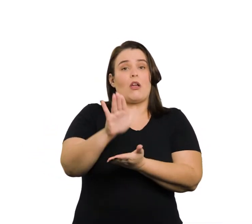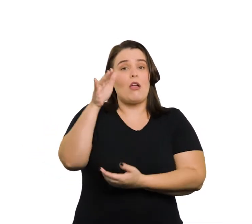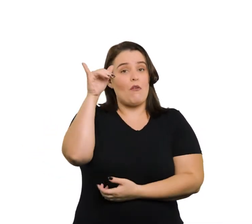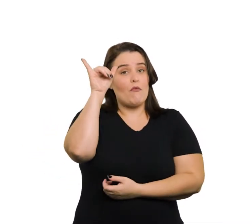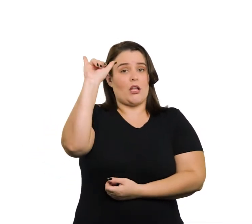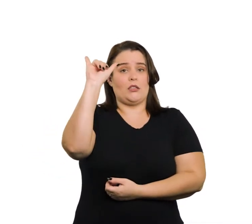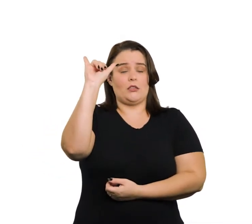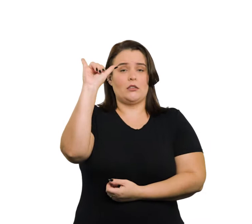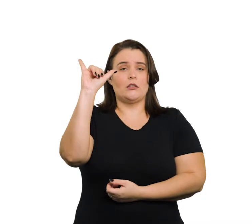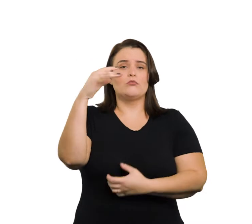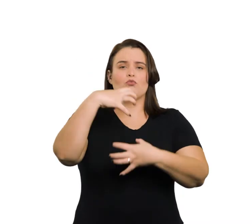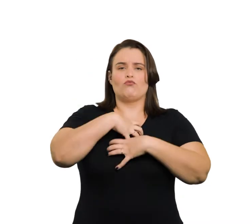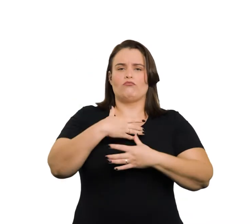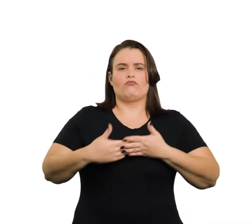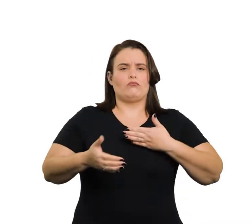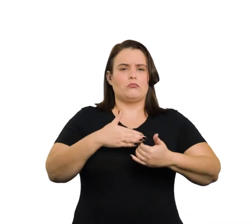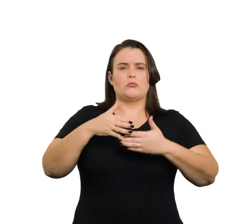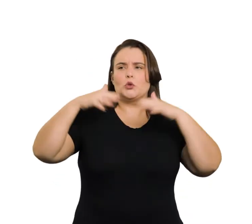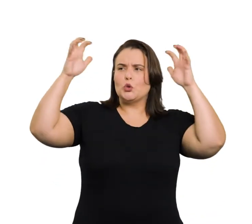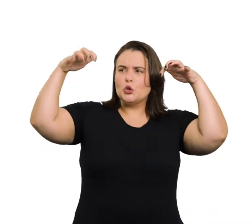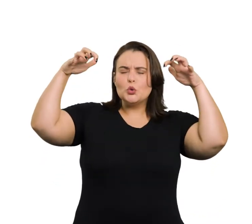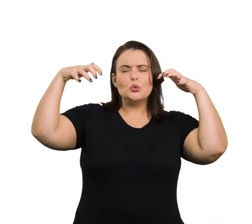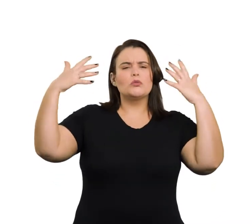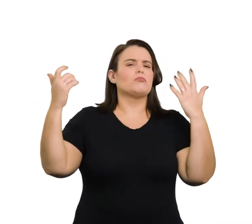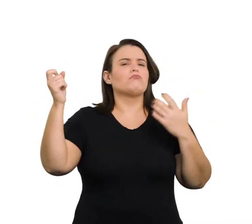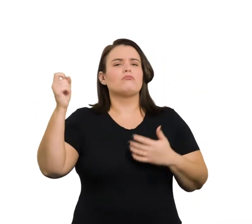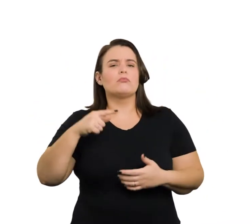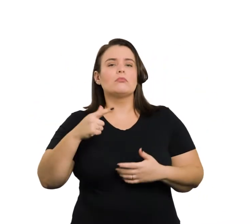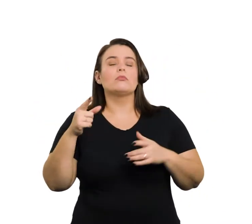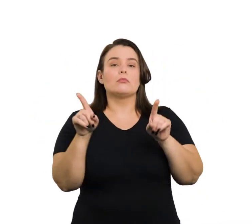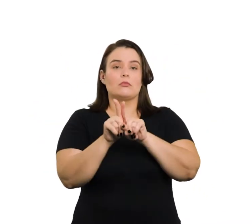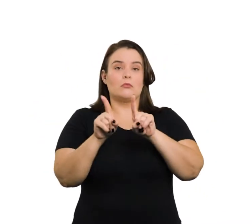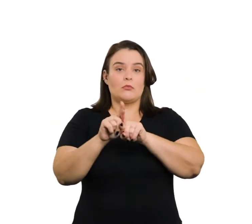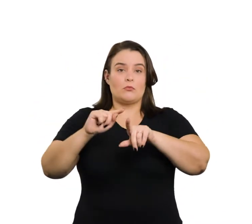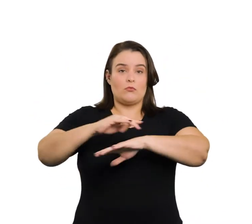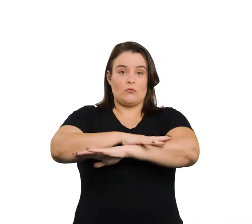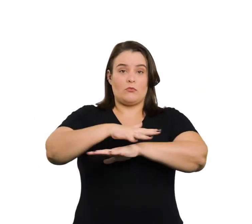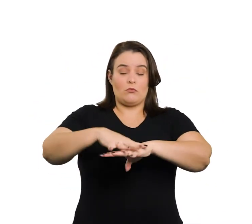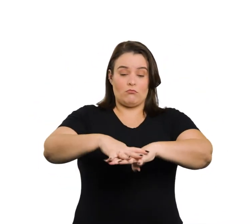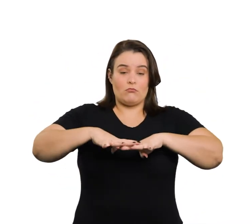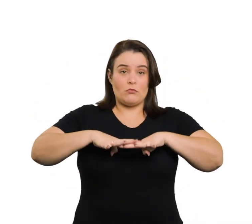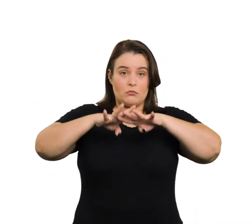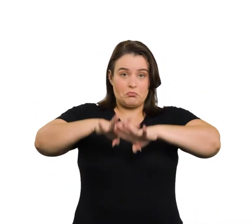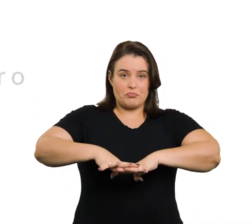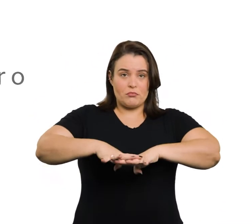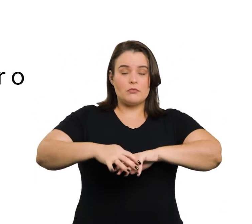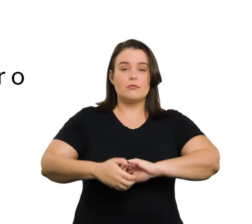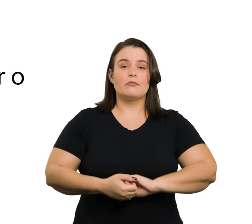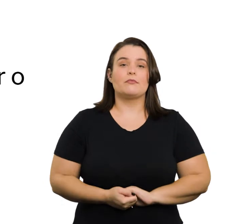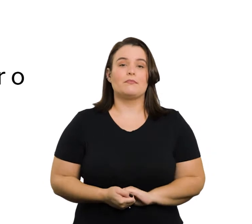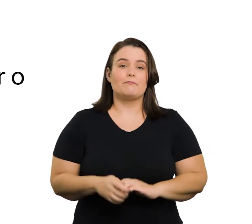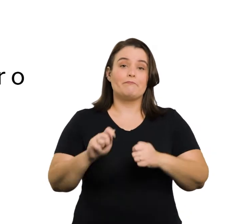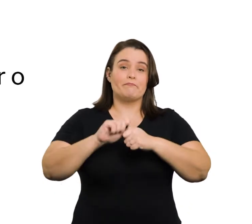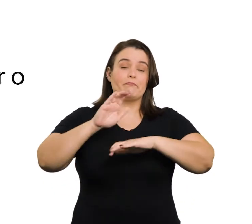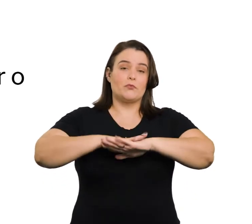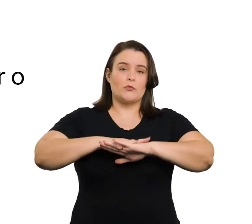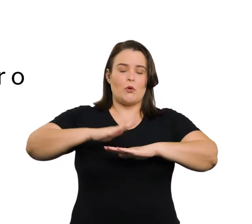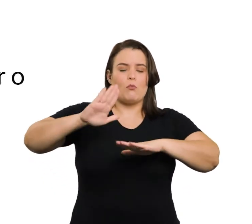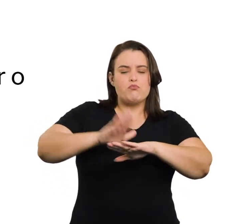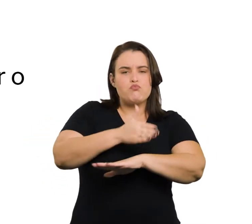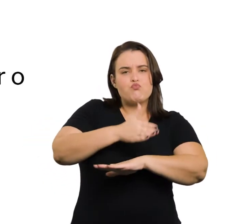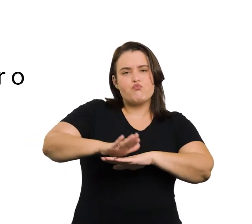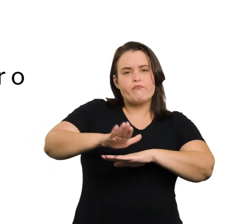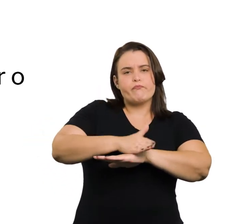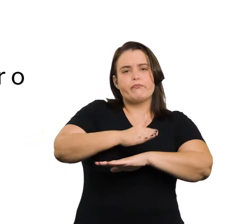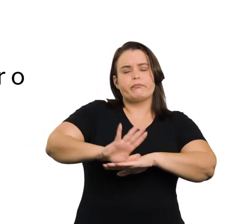e antiderrapante sob qualquer condição climática e concreto desempenado. Executado com pavimento